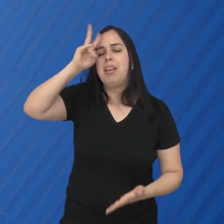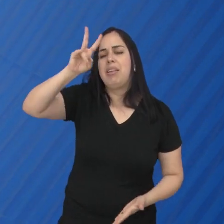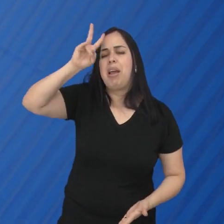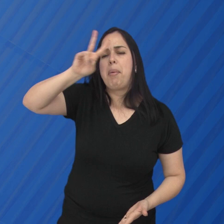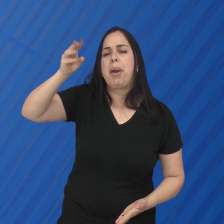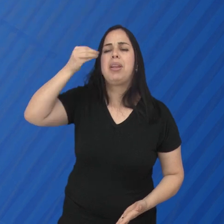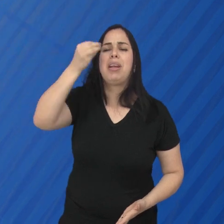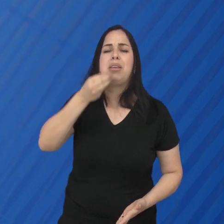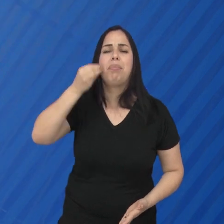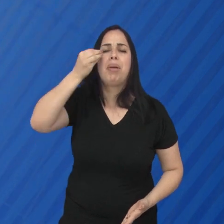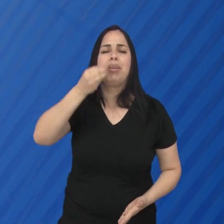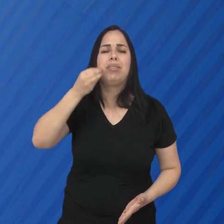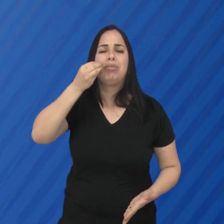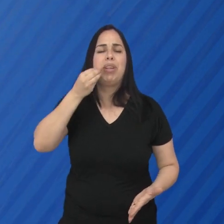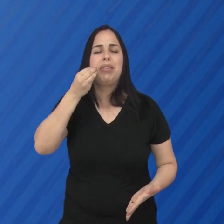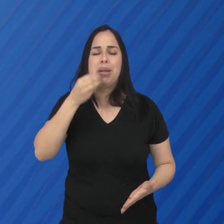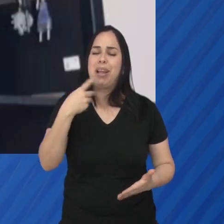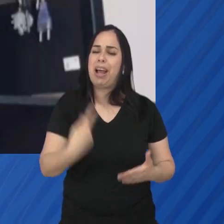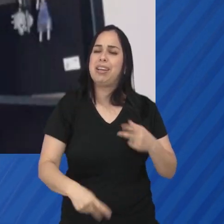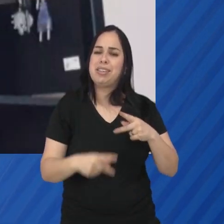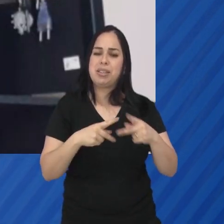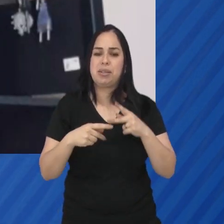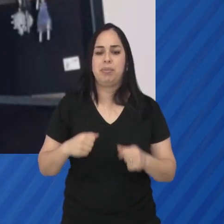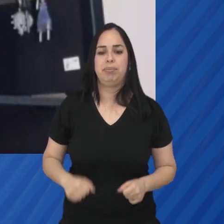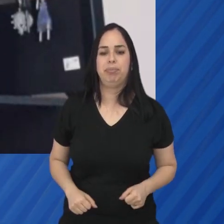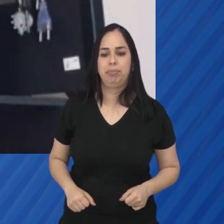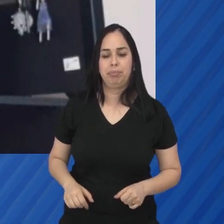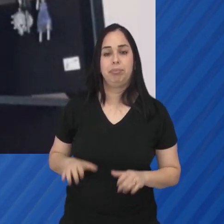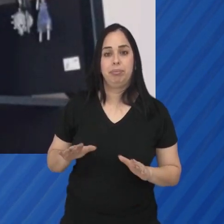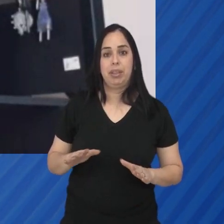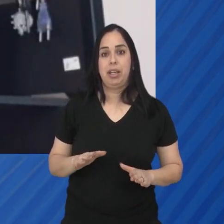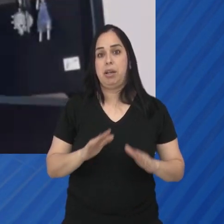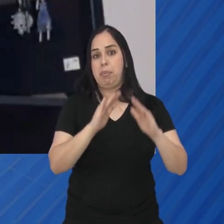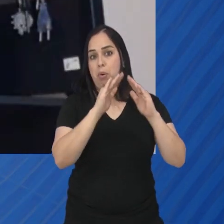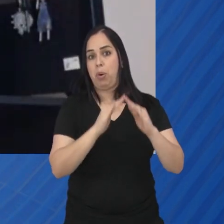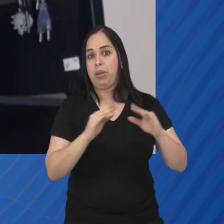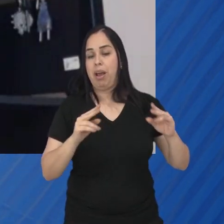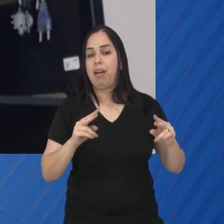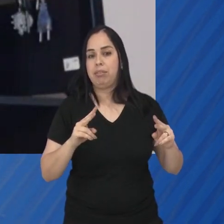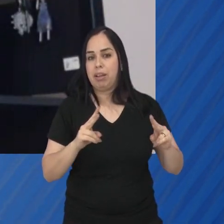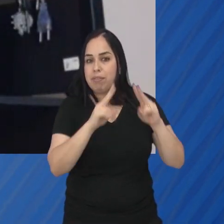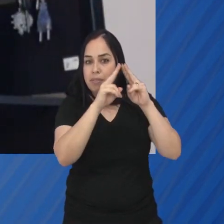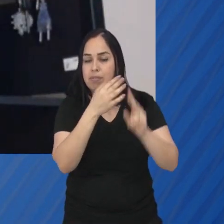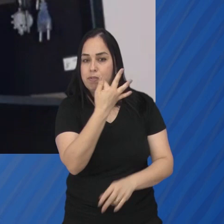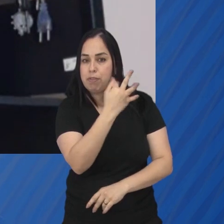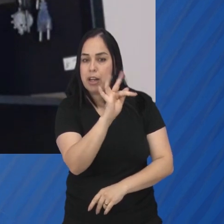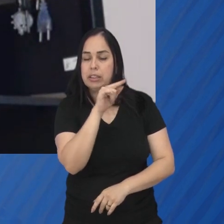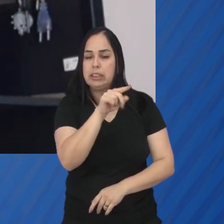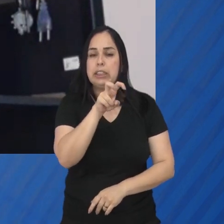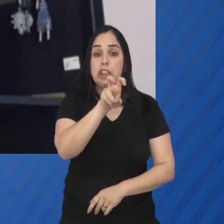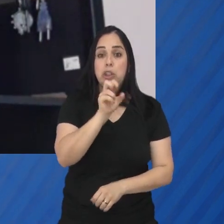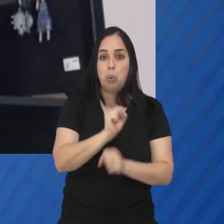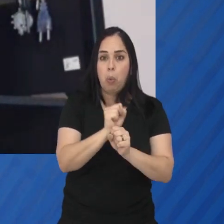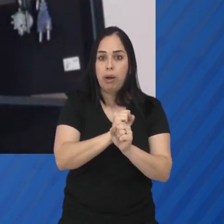esqueceu das experiências vividas em São José. Quando ele passou 5 anos na França, ele foi